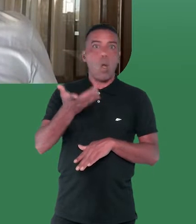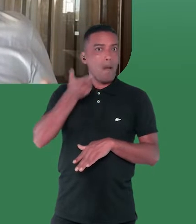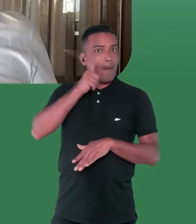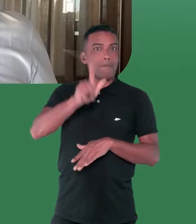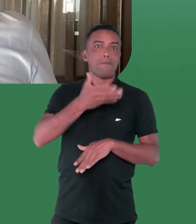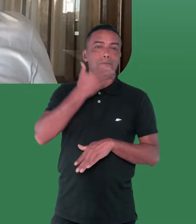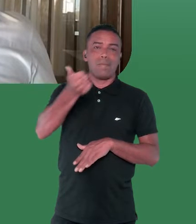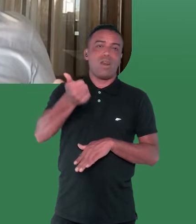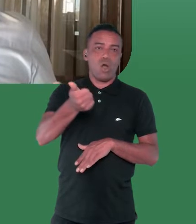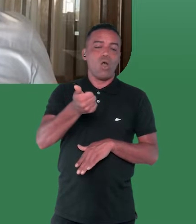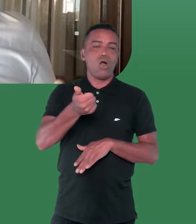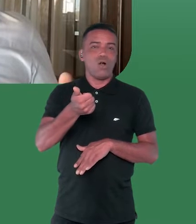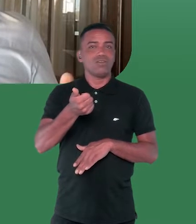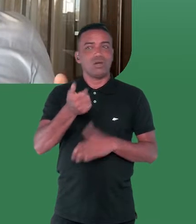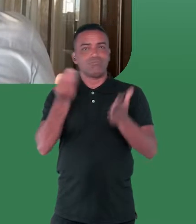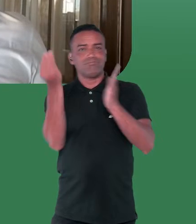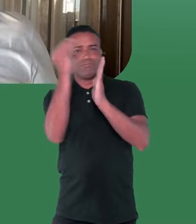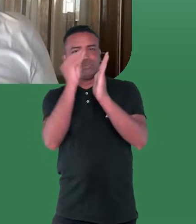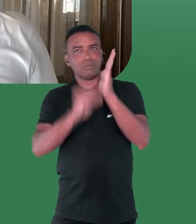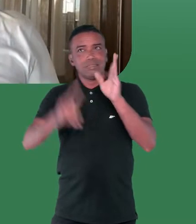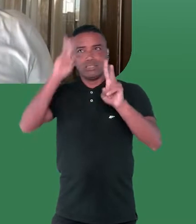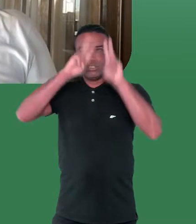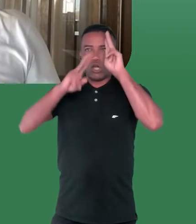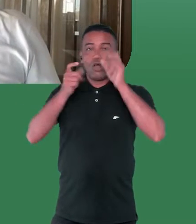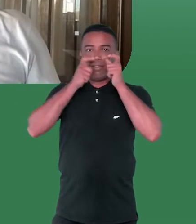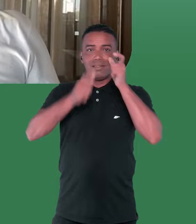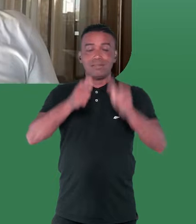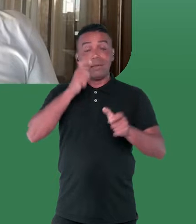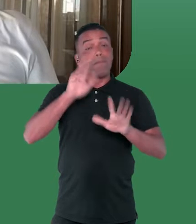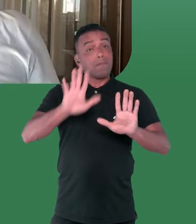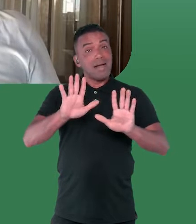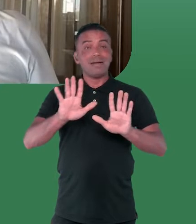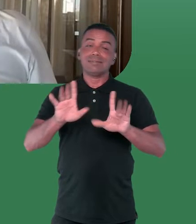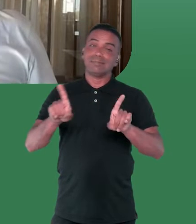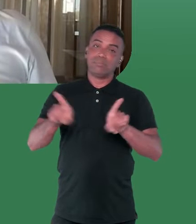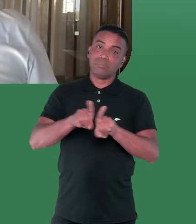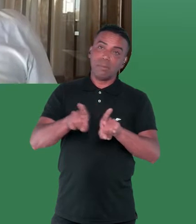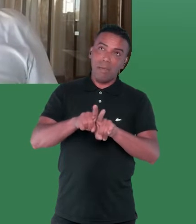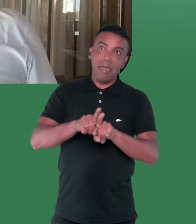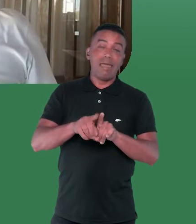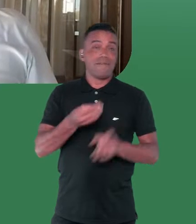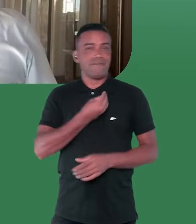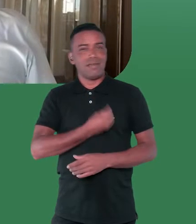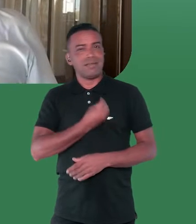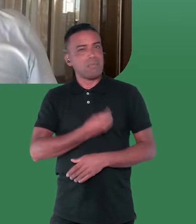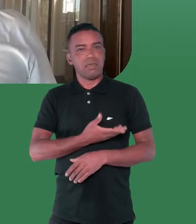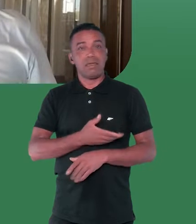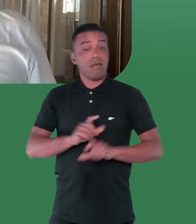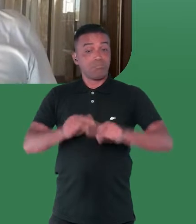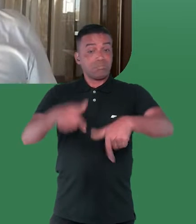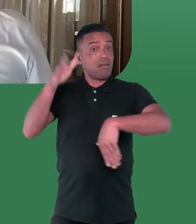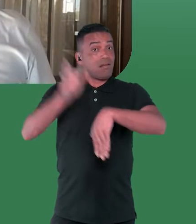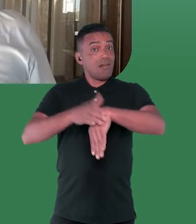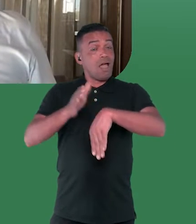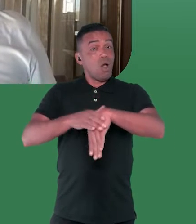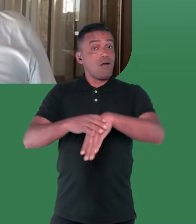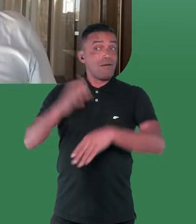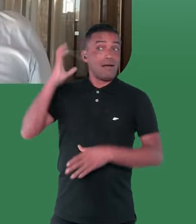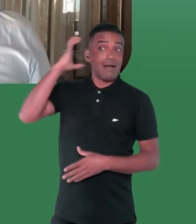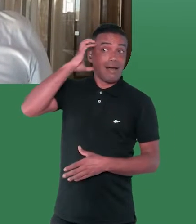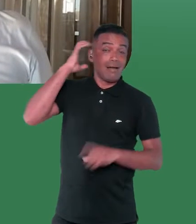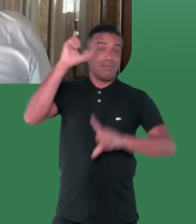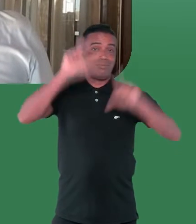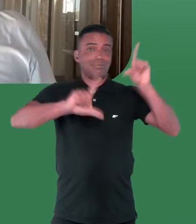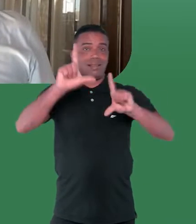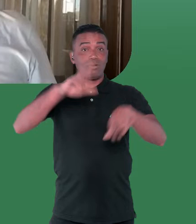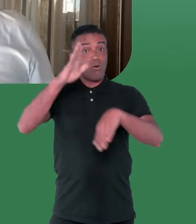seria recheado de fatos interessantes que depois que eu fui lembrando. Mas, por outro lado, como minha vida toda é improviso, o que eu faço no rádio e televisão é